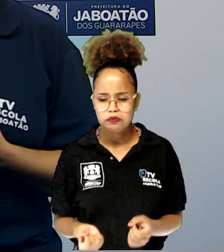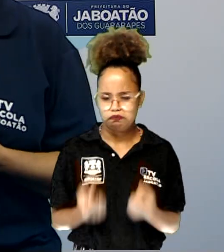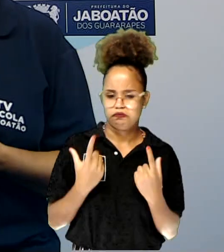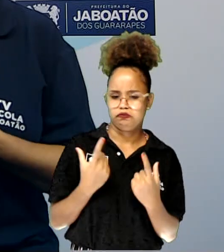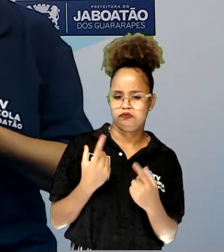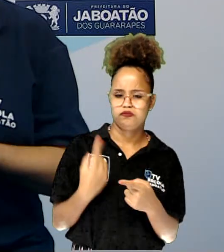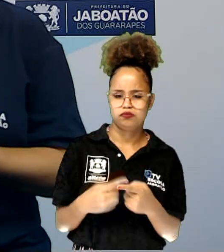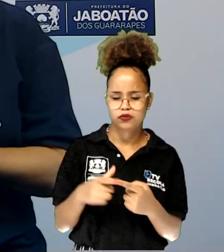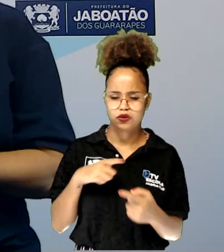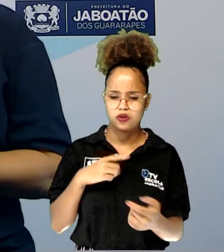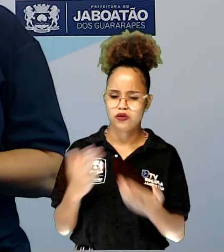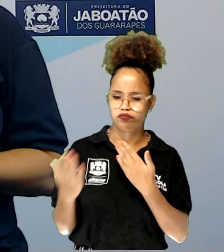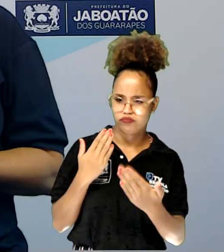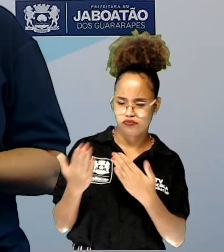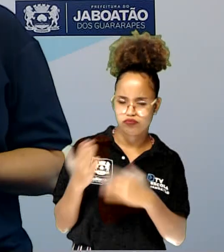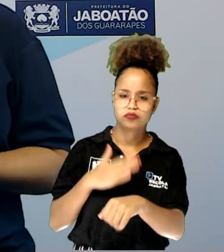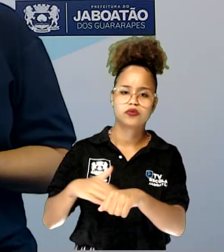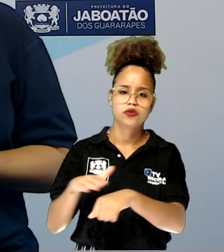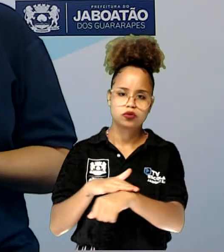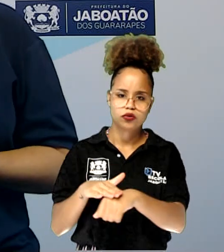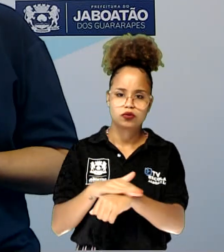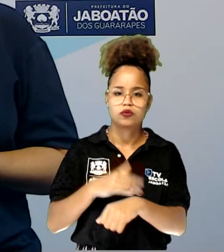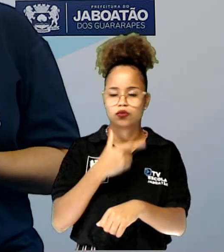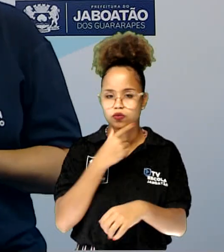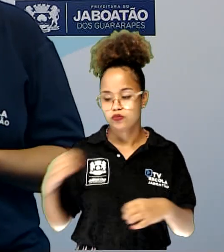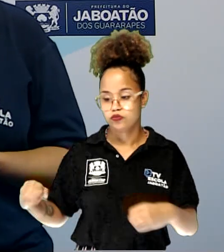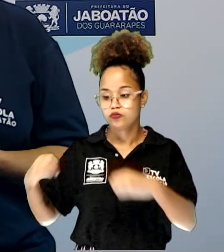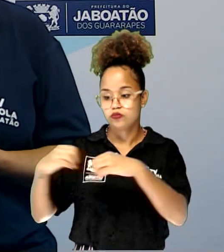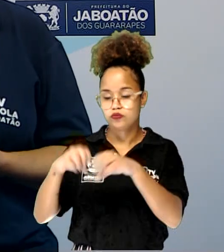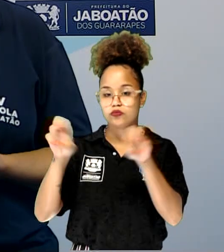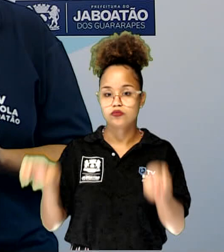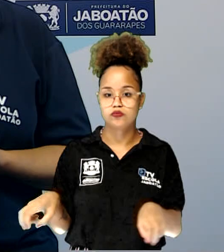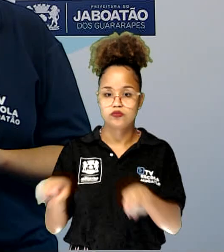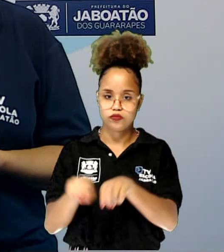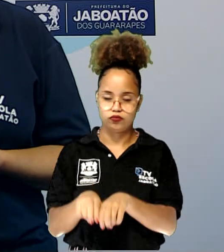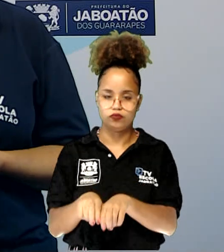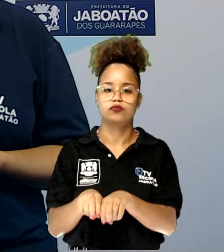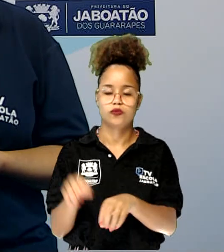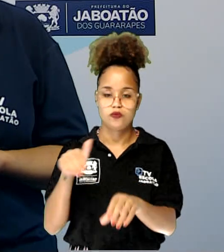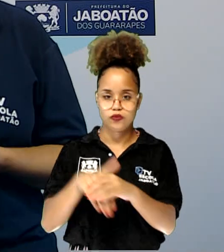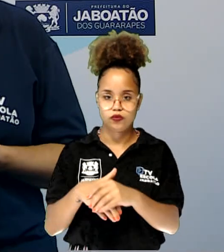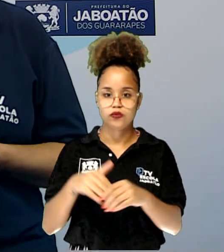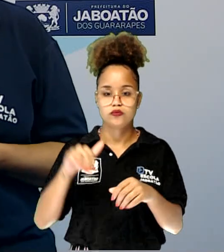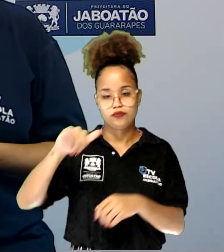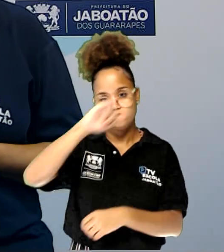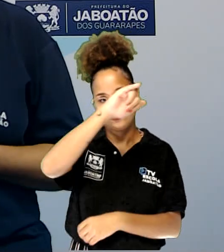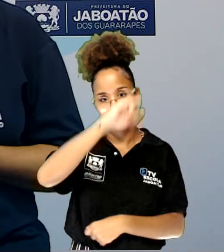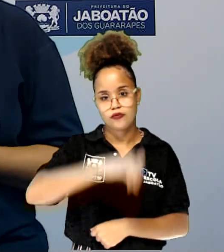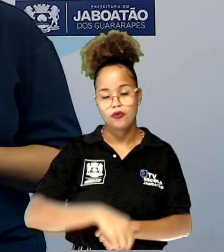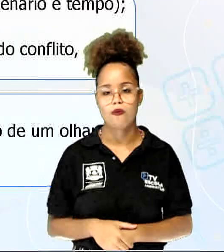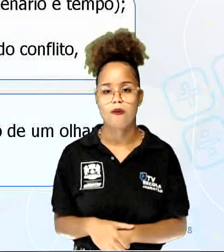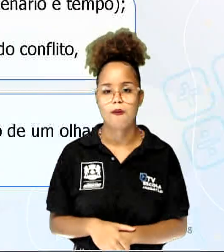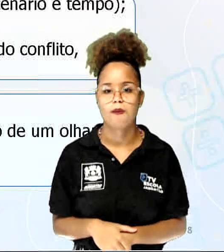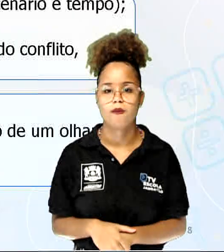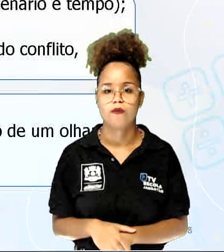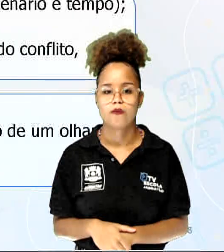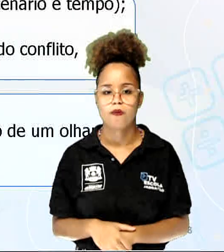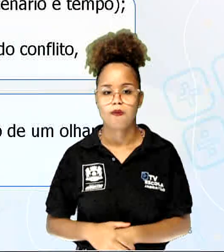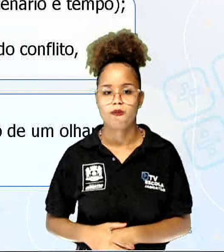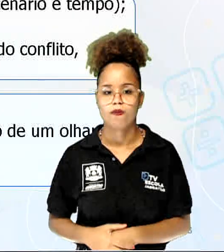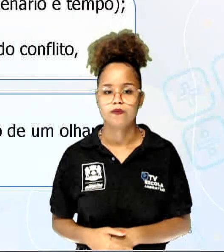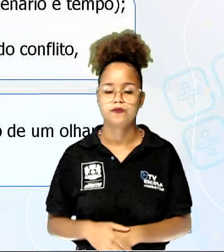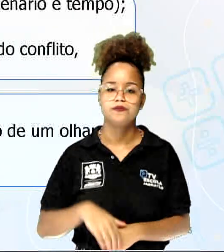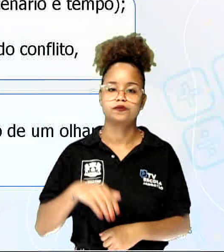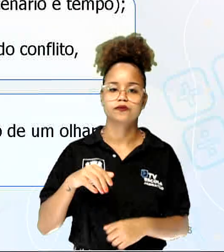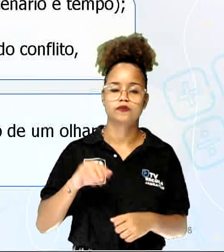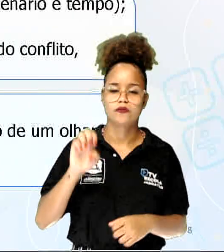tendo essa interação, esse diálogo com o seu vizinho de poltrona dentro do avião. O enredo é dividido em